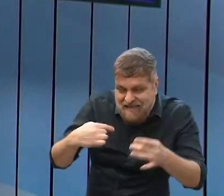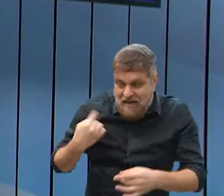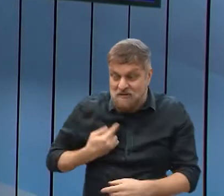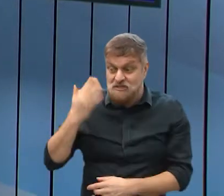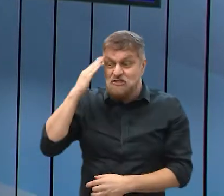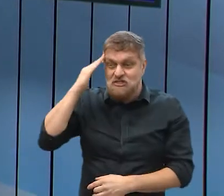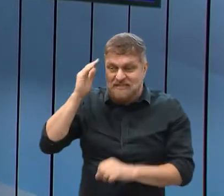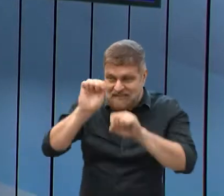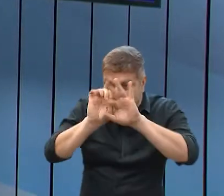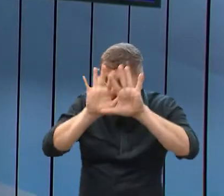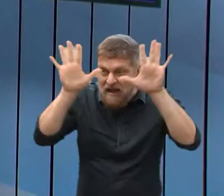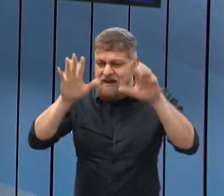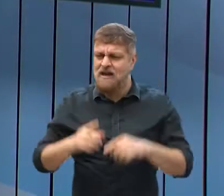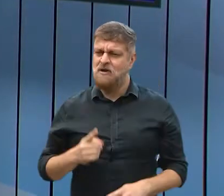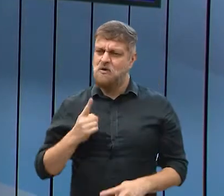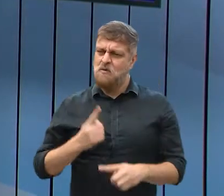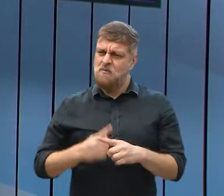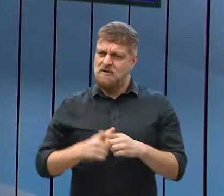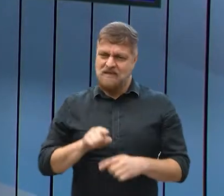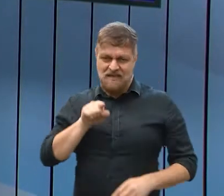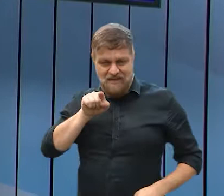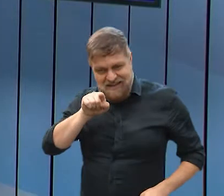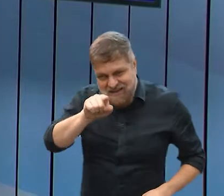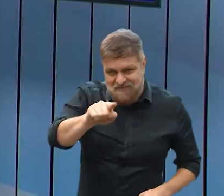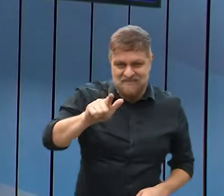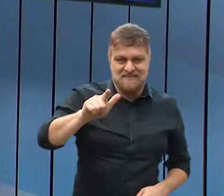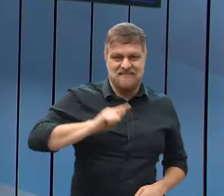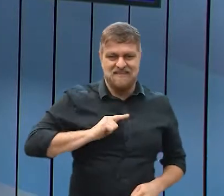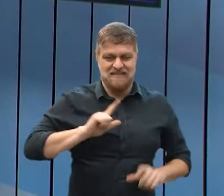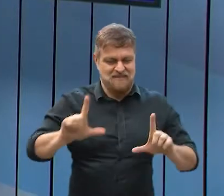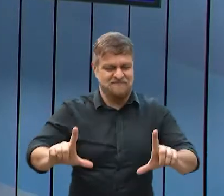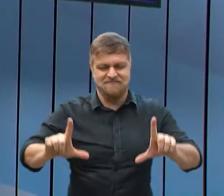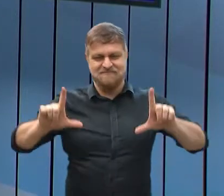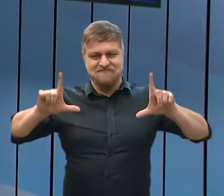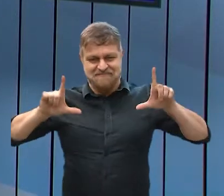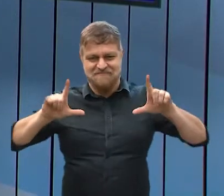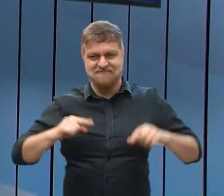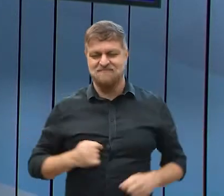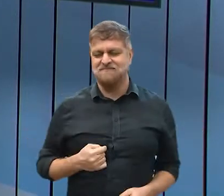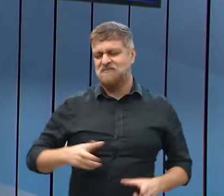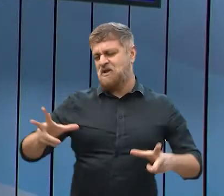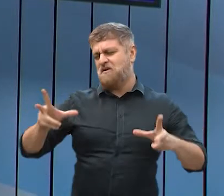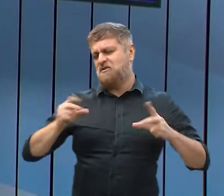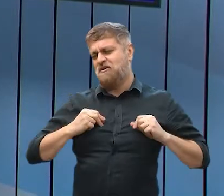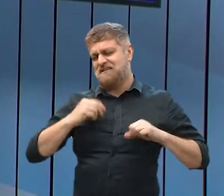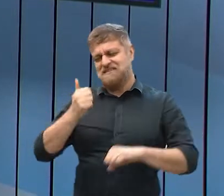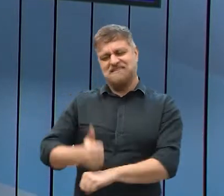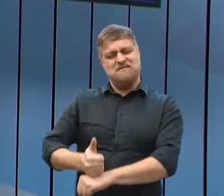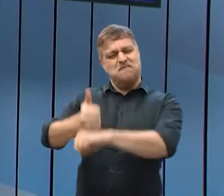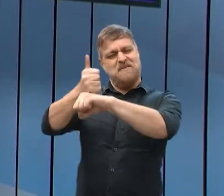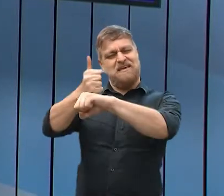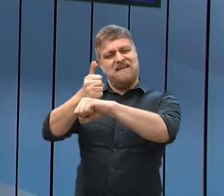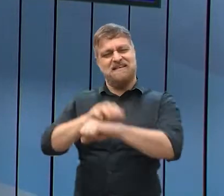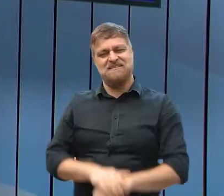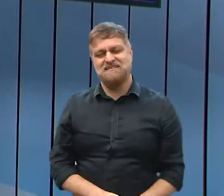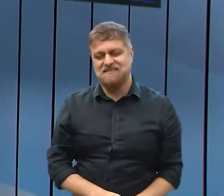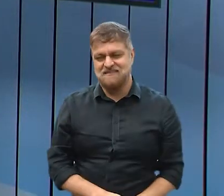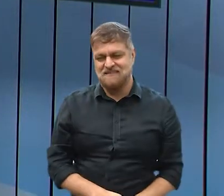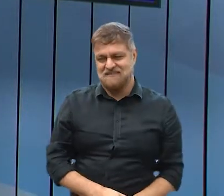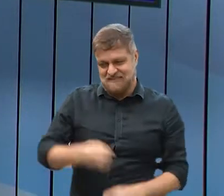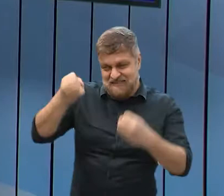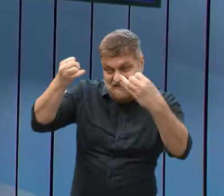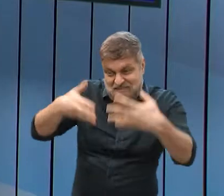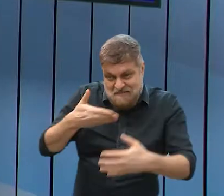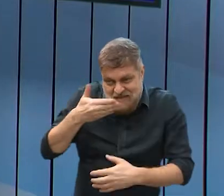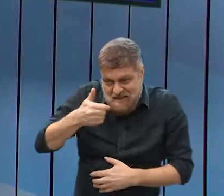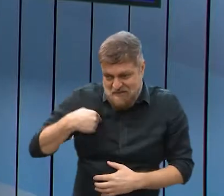mais detalhadamente para a gente, porque você tem todo o espaço do mundo aqui, merece demais, foi premiada. Então, conte